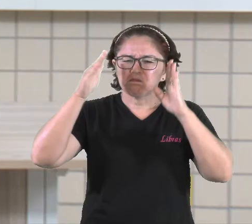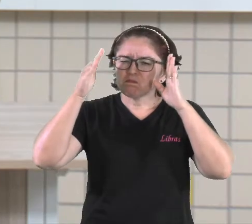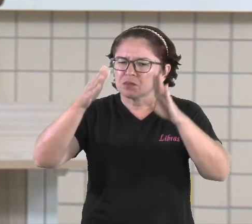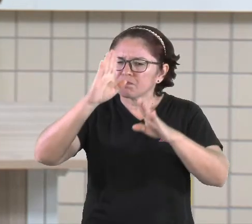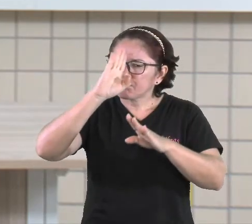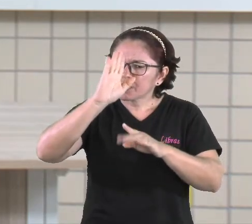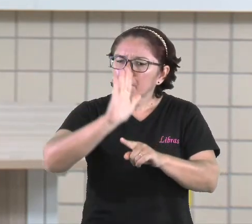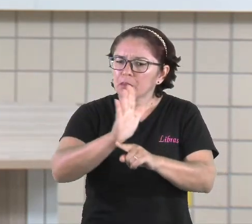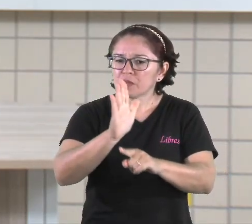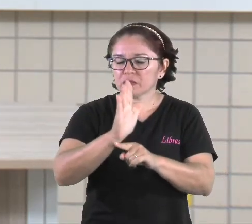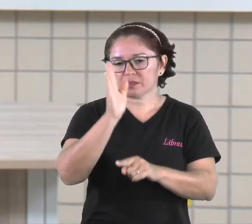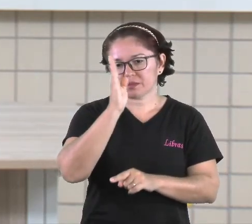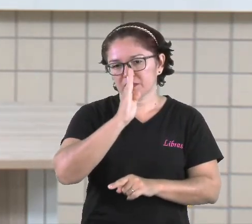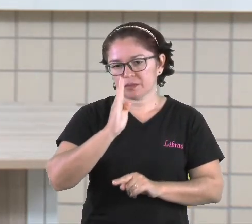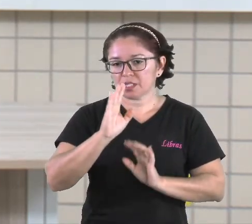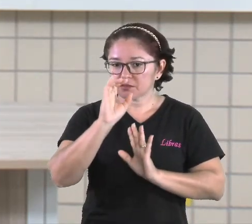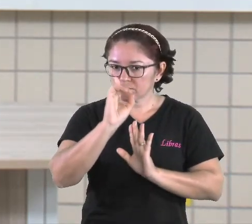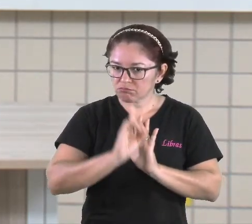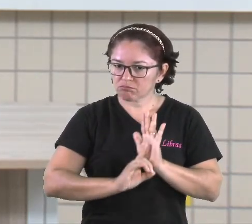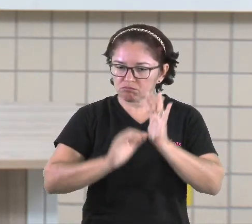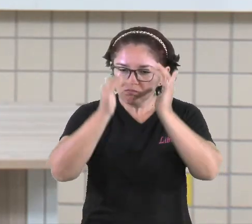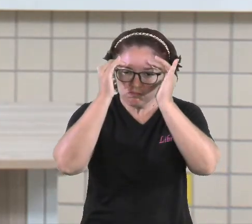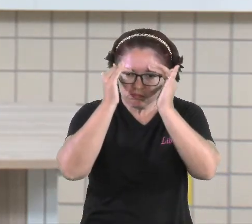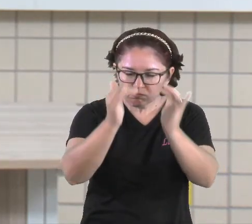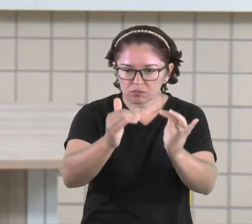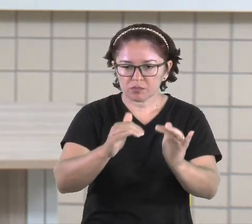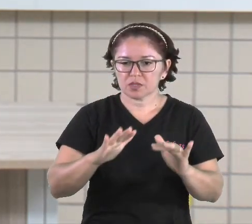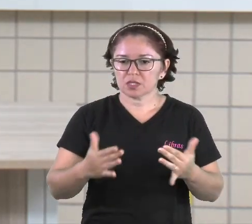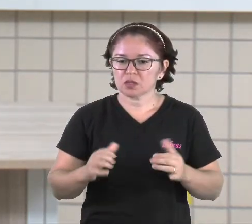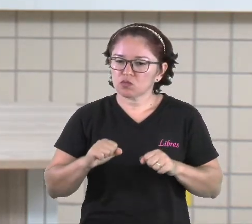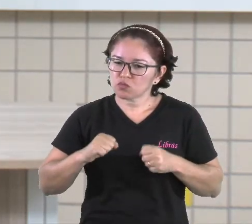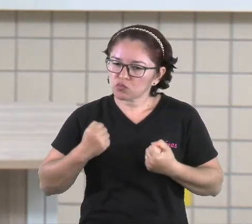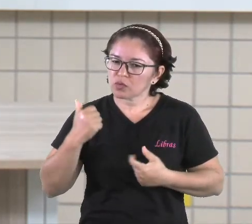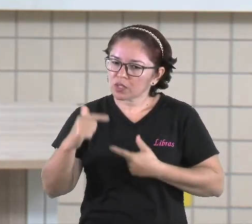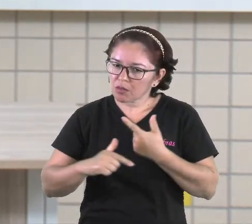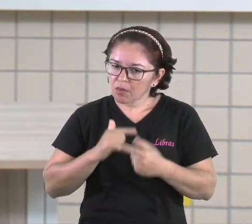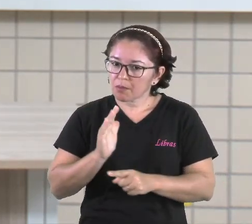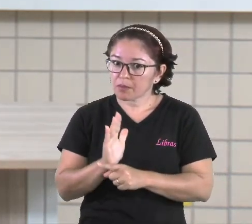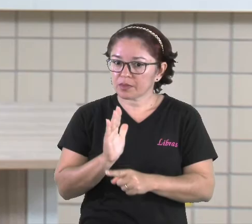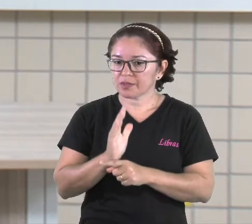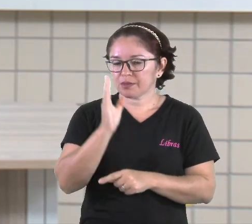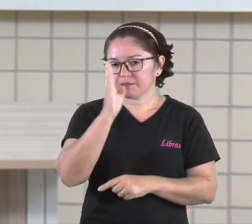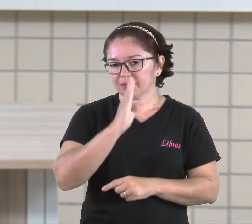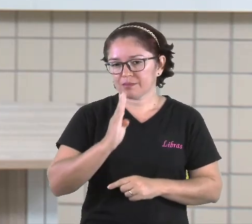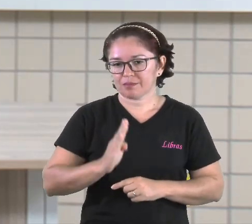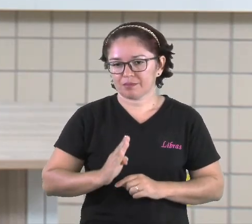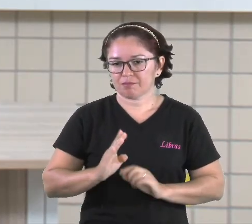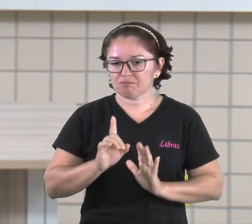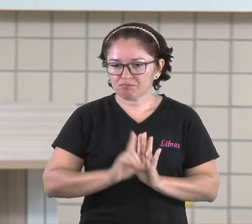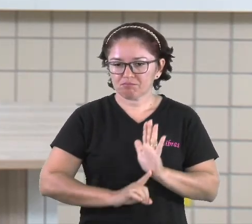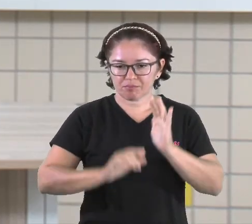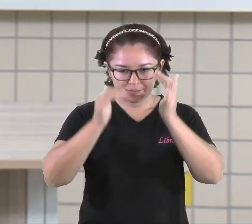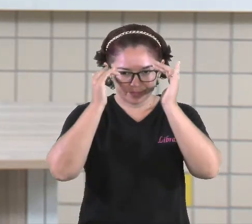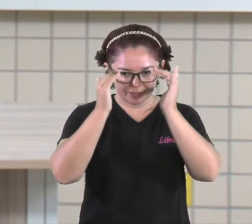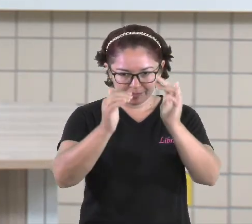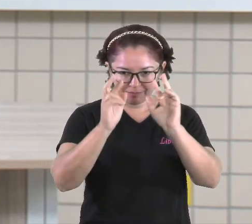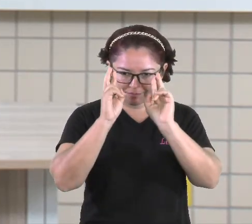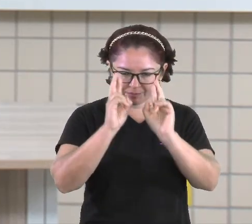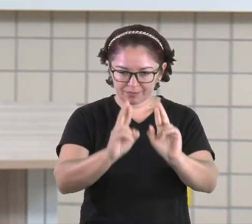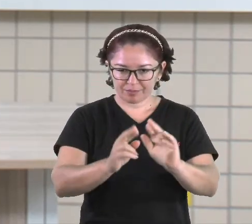tudo. Então ele trabalhava também para que esses interesses do país. Então o Getúlio Vargas, apesar de ser uma